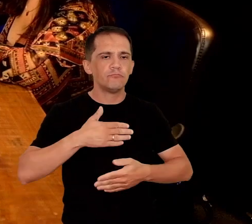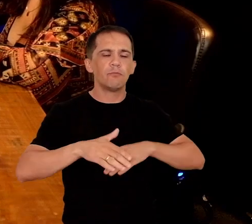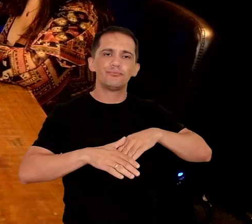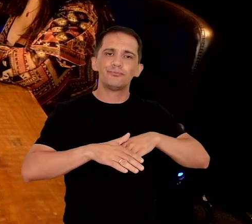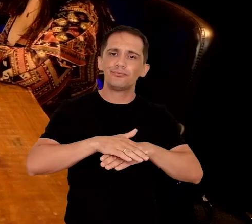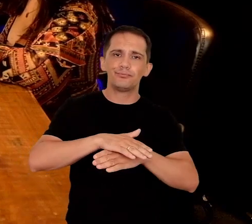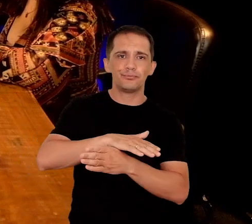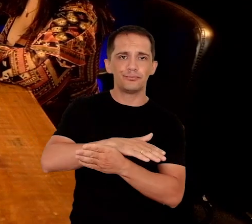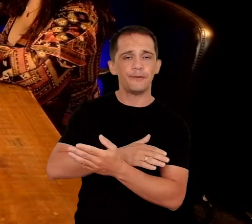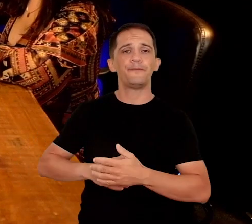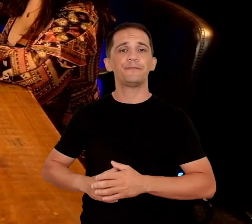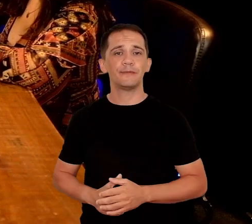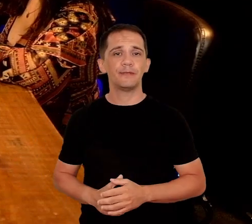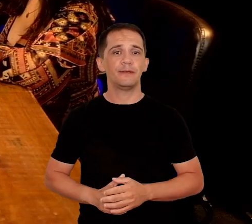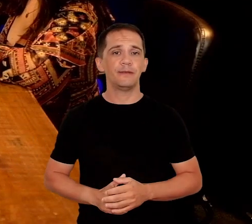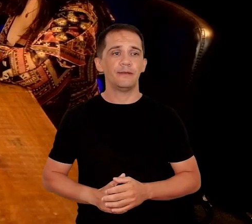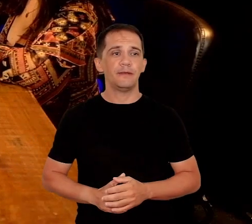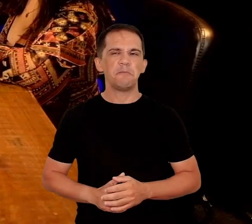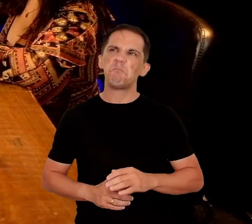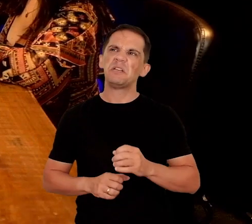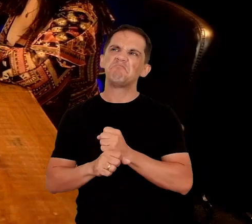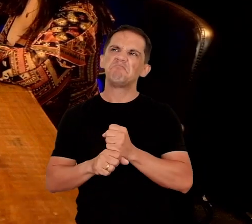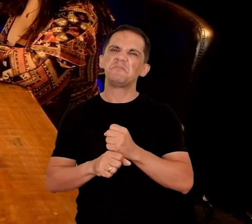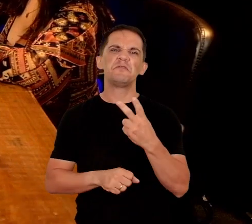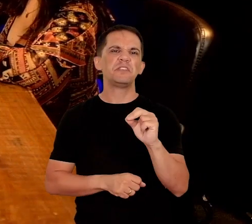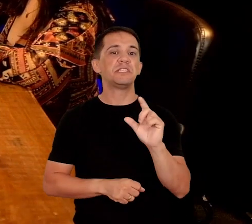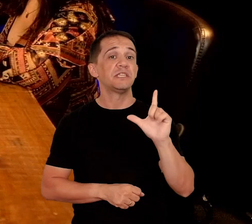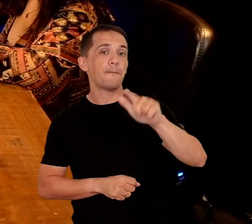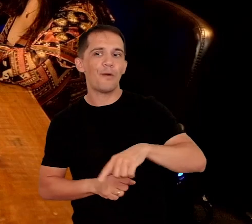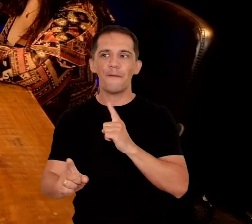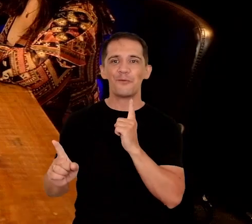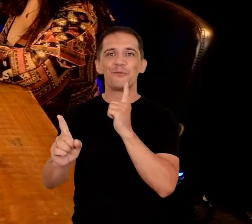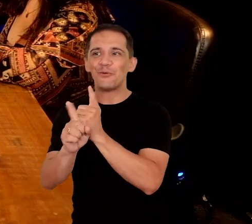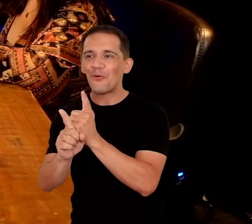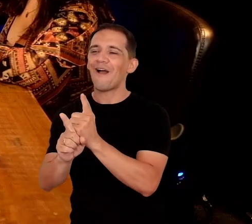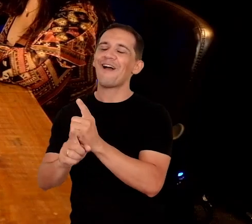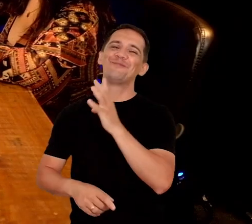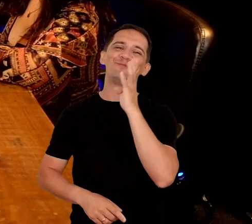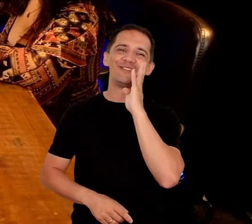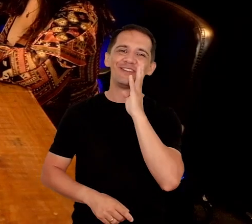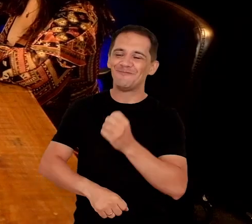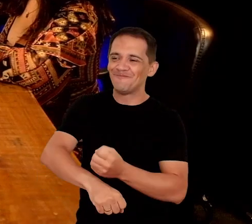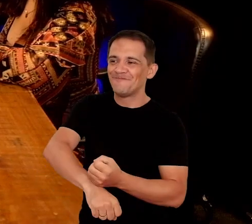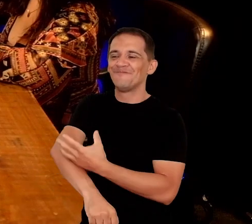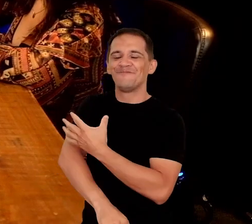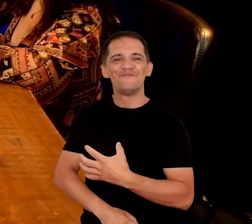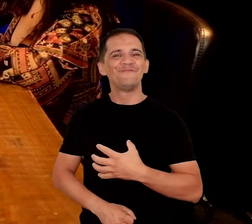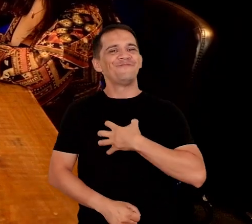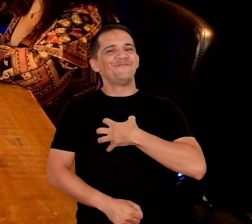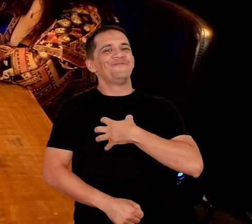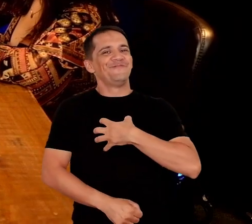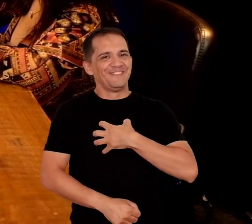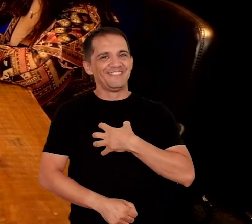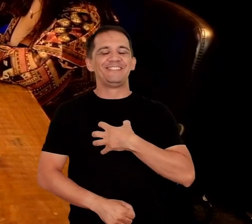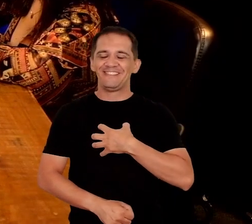fono, aprendeu, né? Mas depois até, a história é longa, mas acho que uns 20 anos depois a gente se reencontrou, assim, foi bem legal. E eu já sabia. Que legal. Que legal.